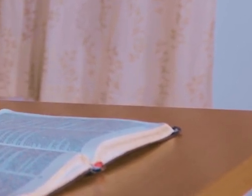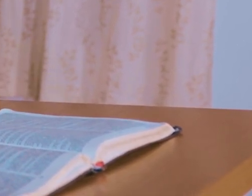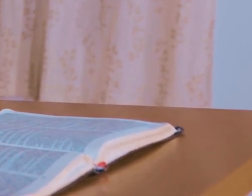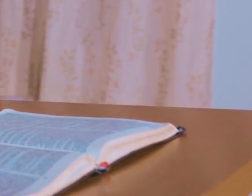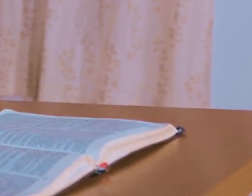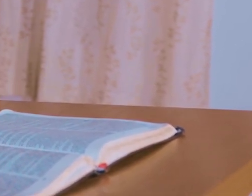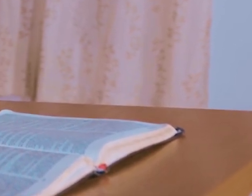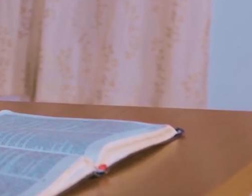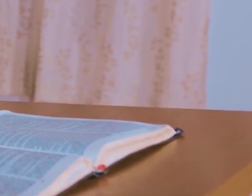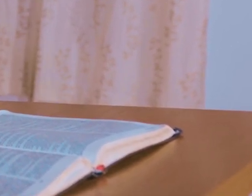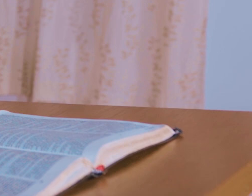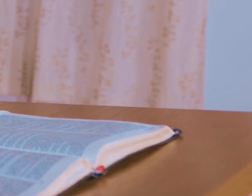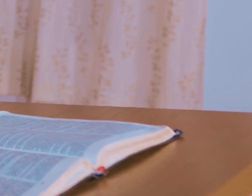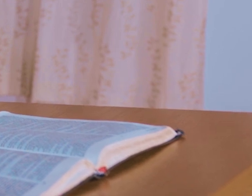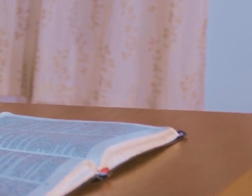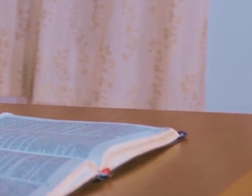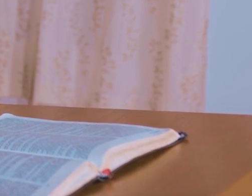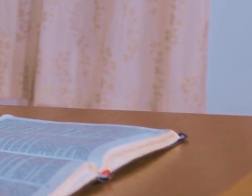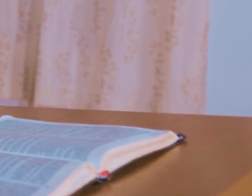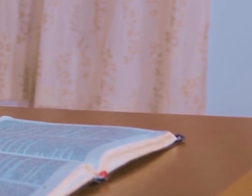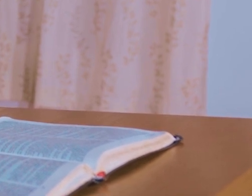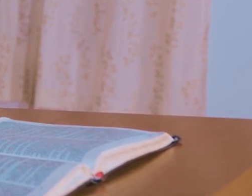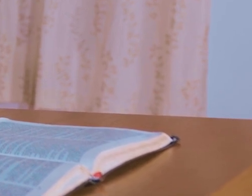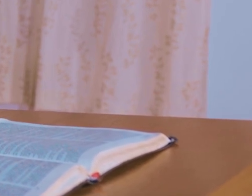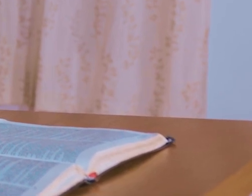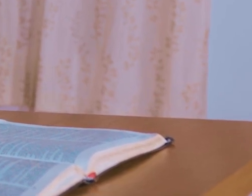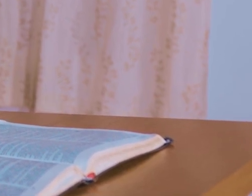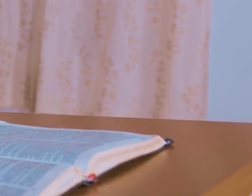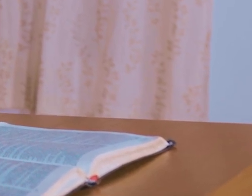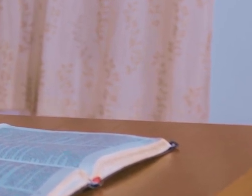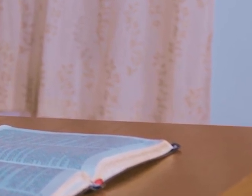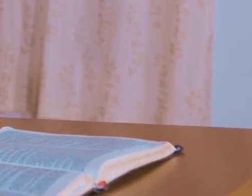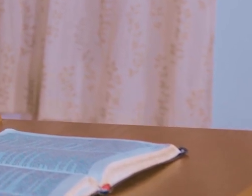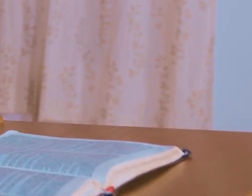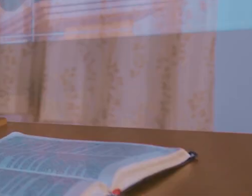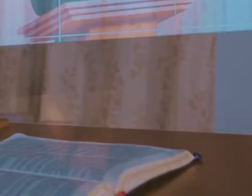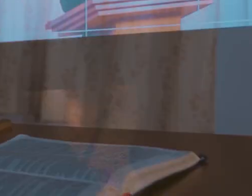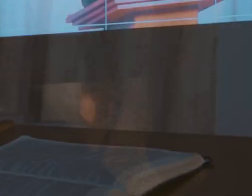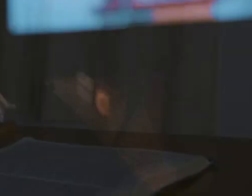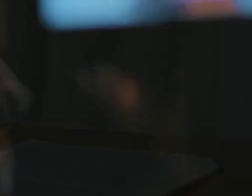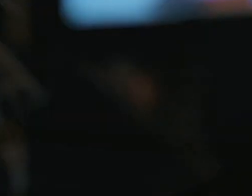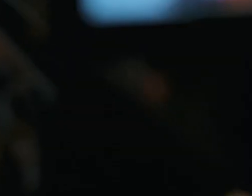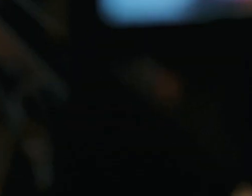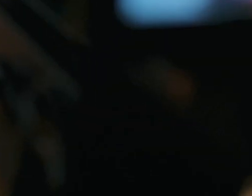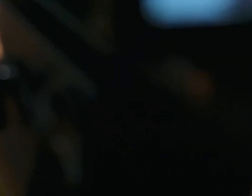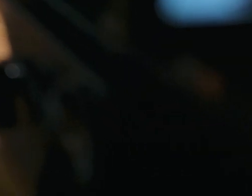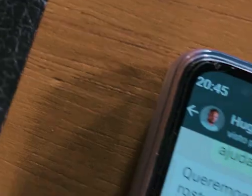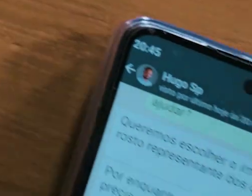ajudarão a edificar a sua vida espiritual. Deus te abençoe sempre.